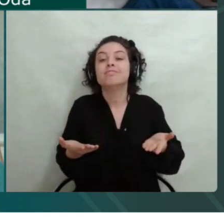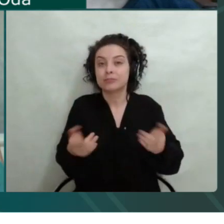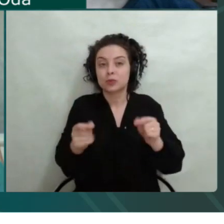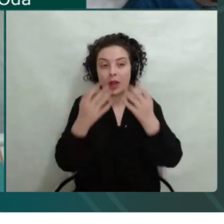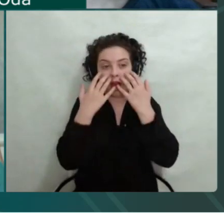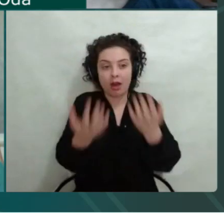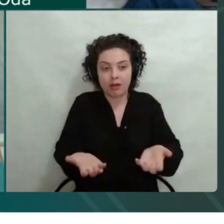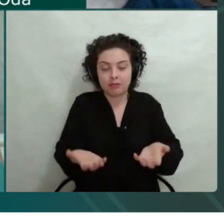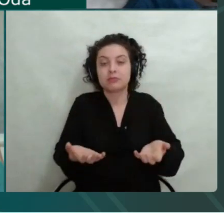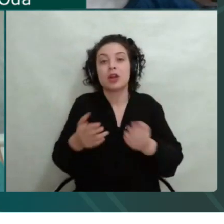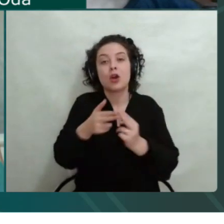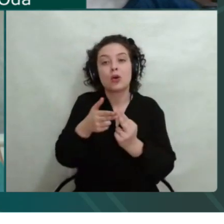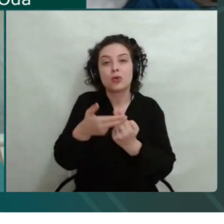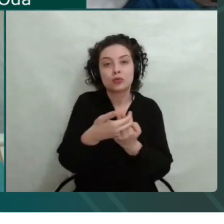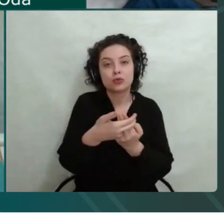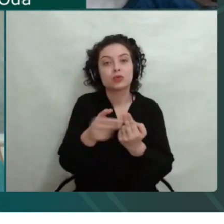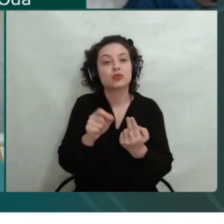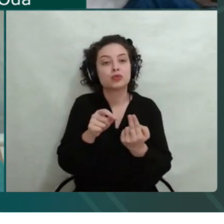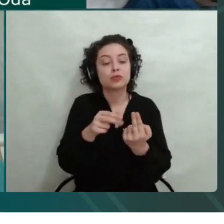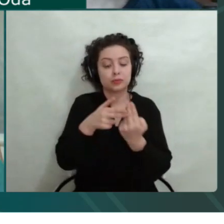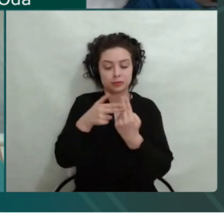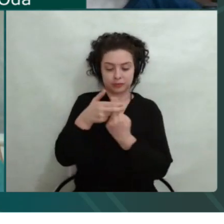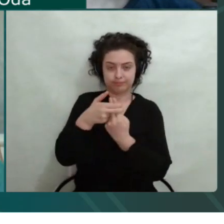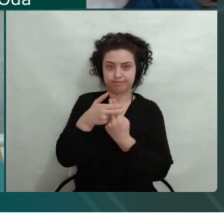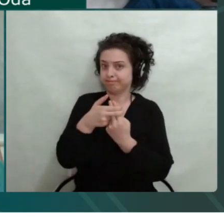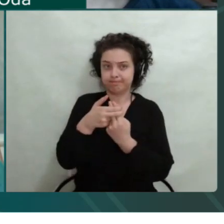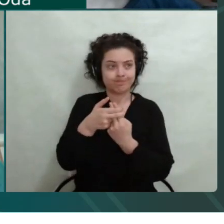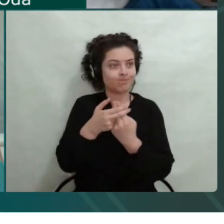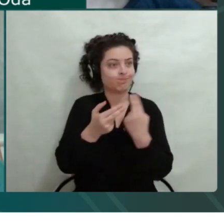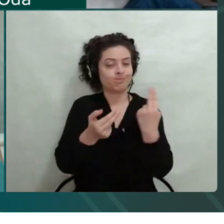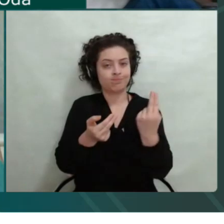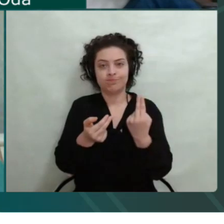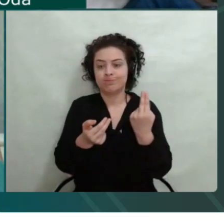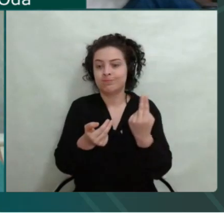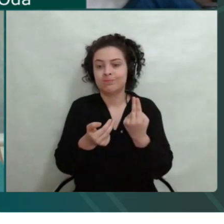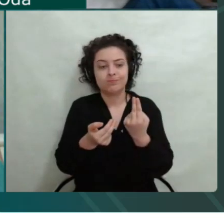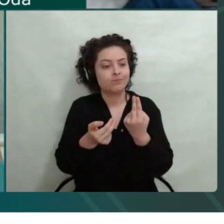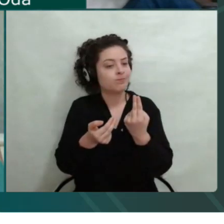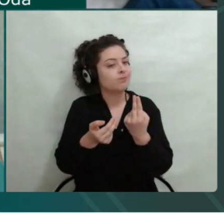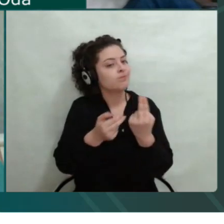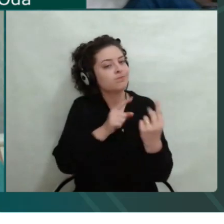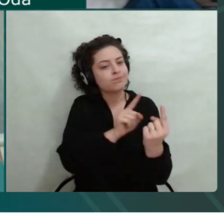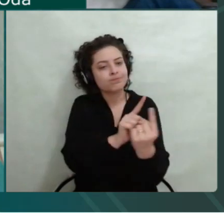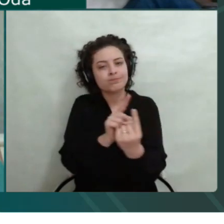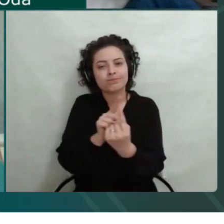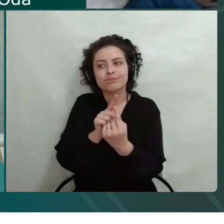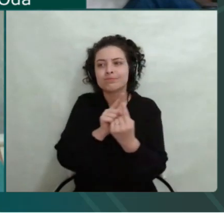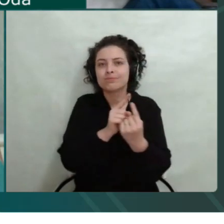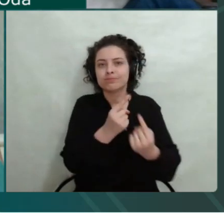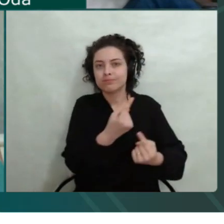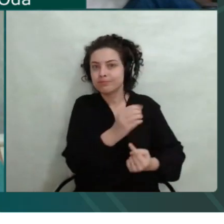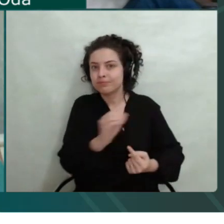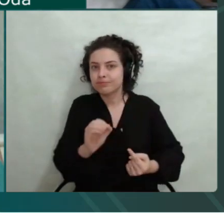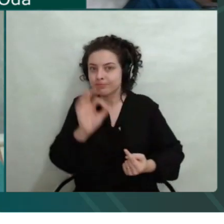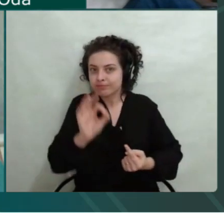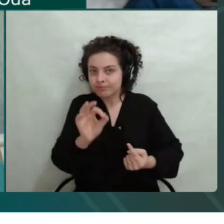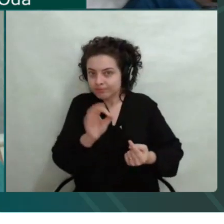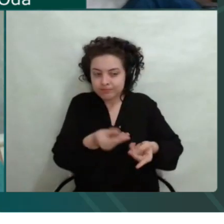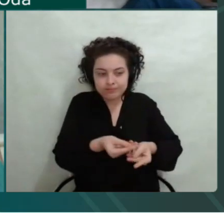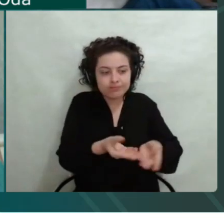SUS não está conseguindo viabilizar um atendimento em relação